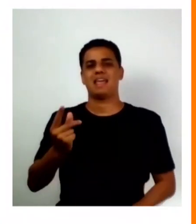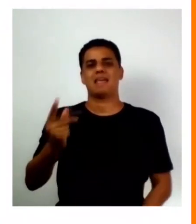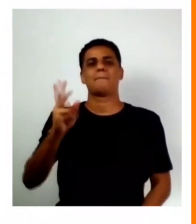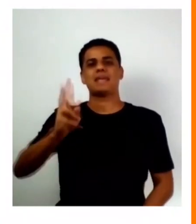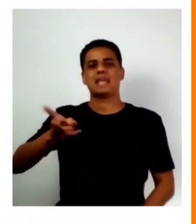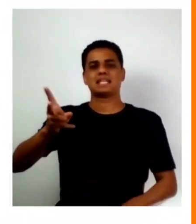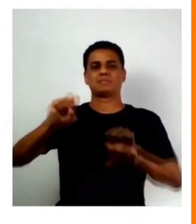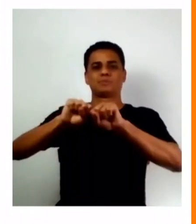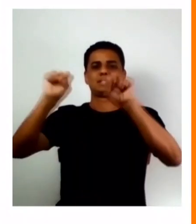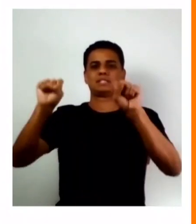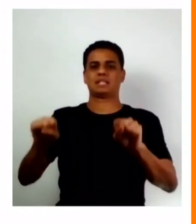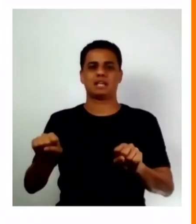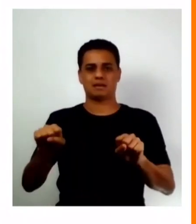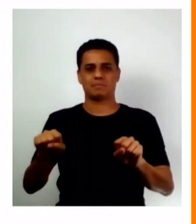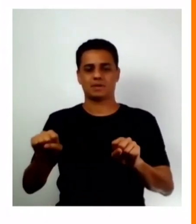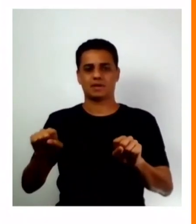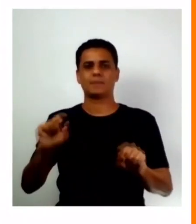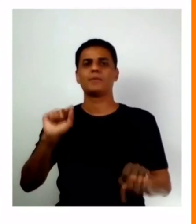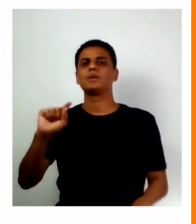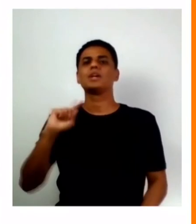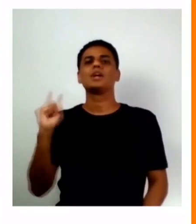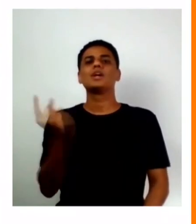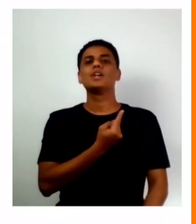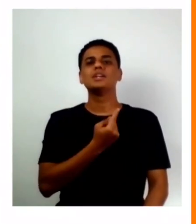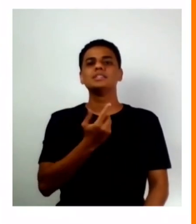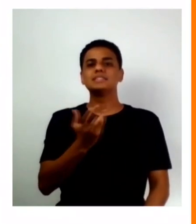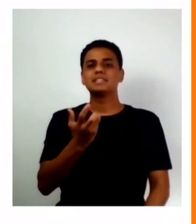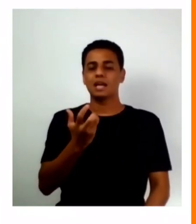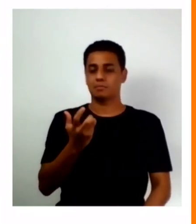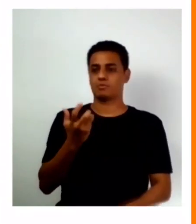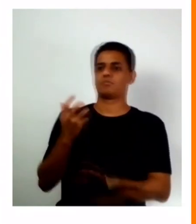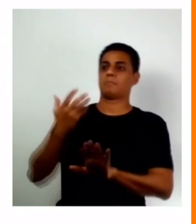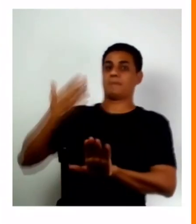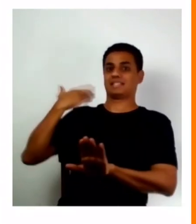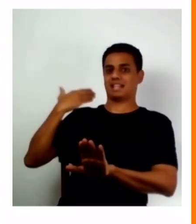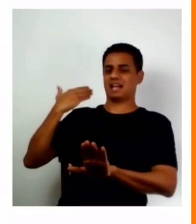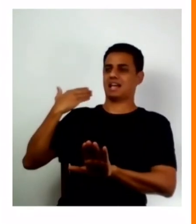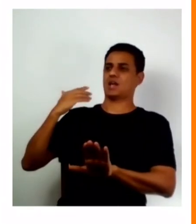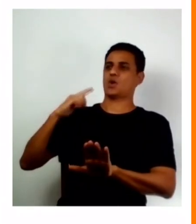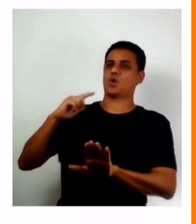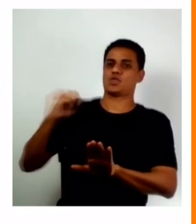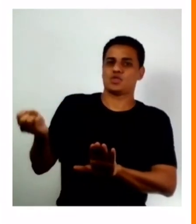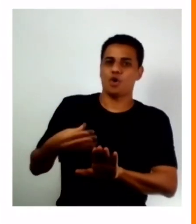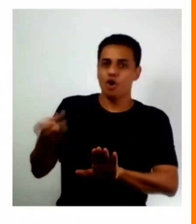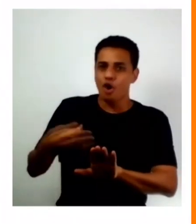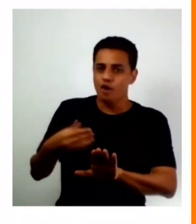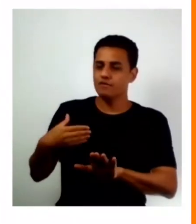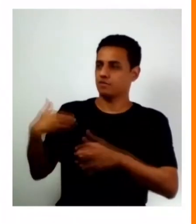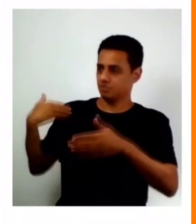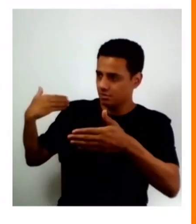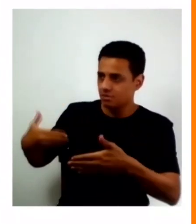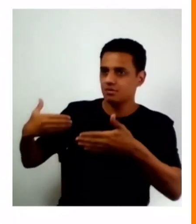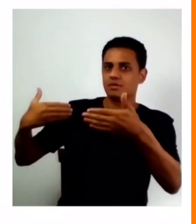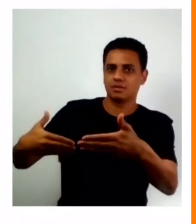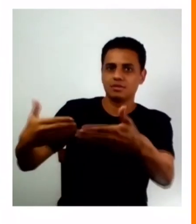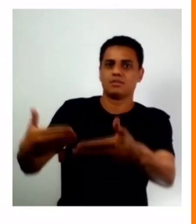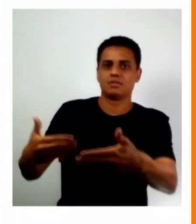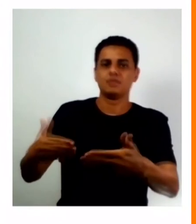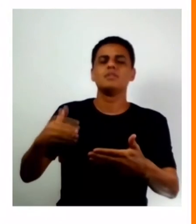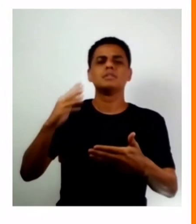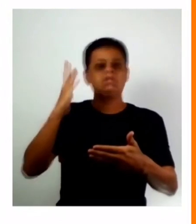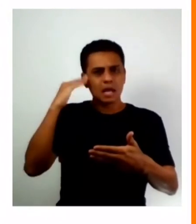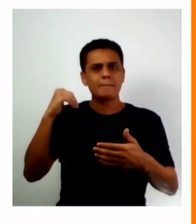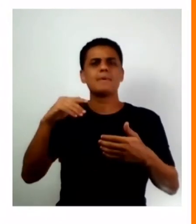queremos manter tudo o anterior, mas também queremos criar coisas novas, queremos alterar a contemporaneidade